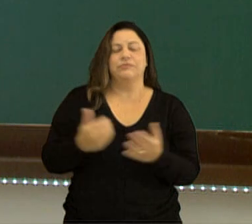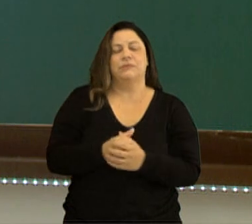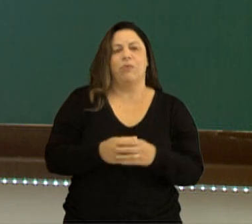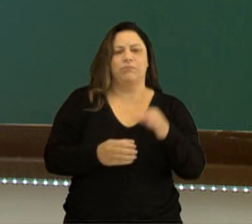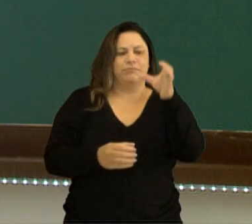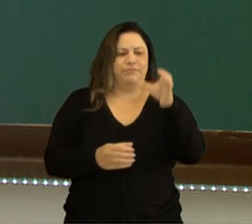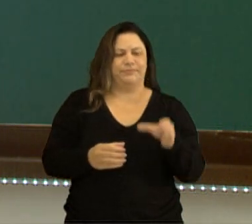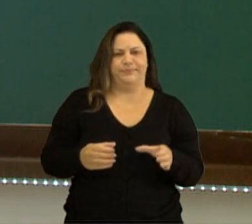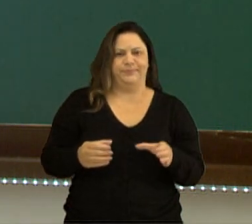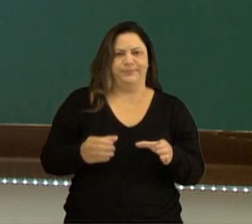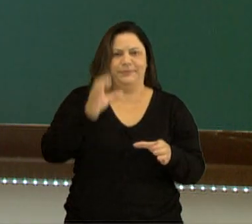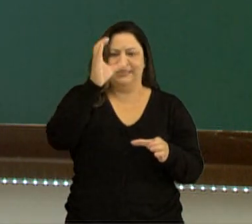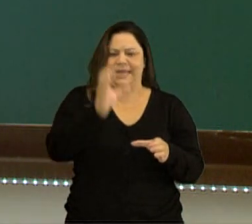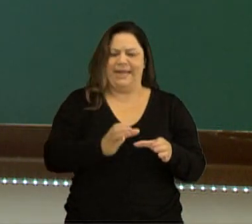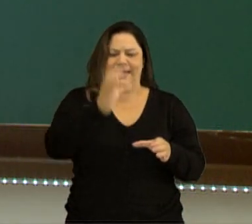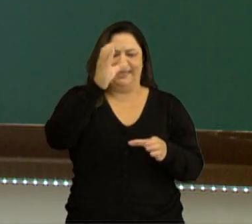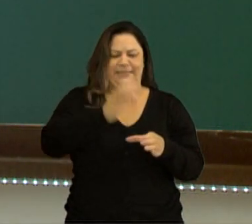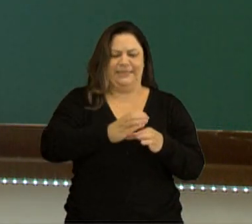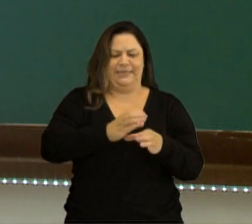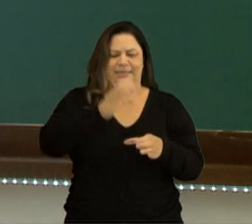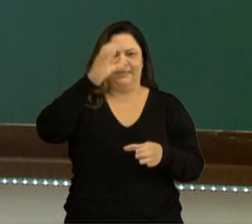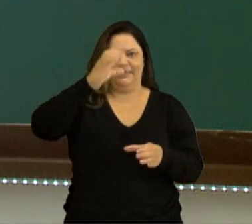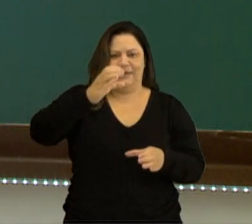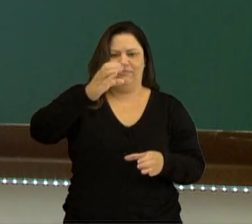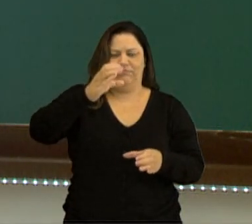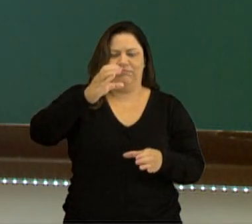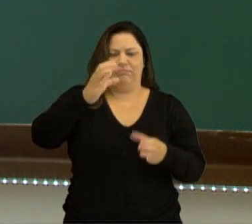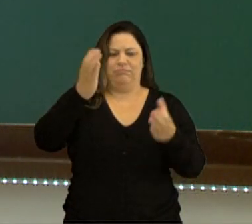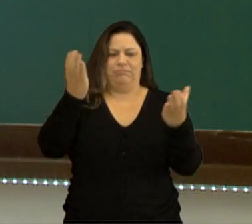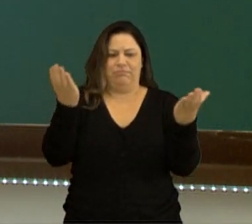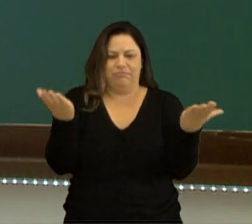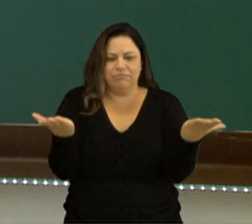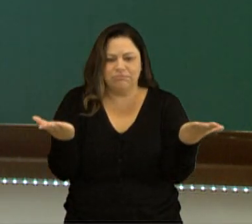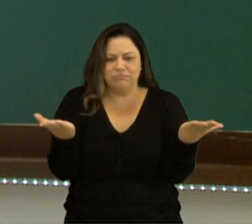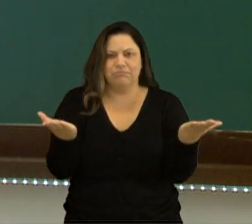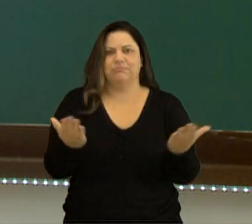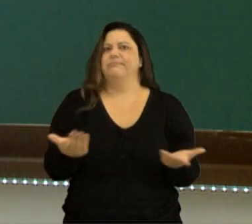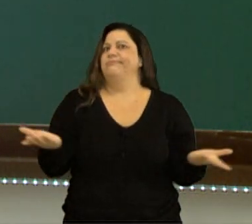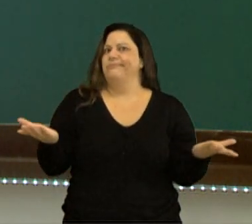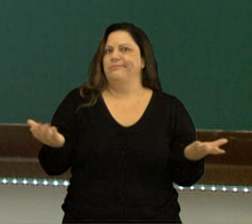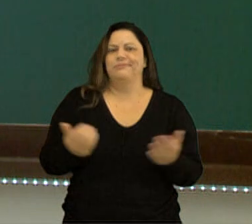impossível a gente colocar num plano, a gente tem que ter infinitos planos para conseguir